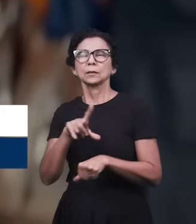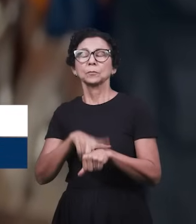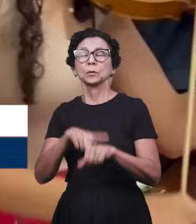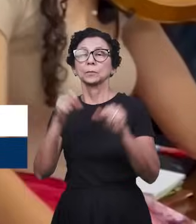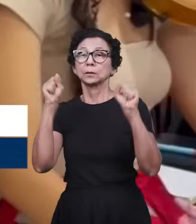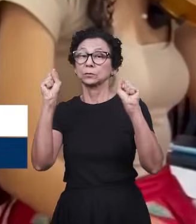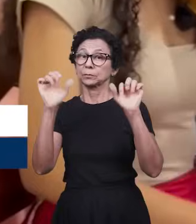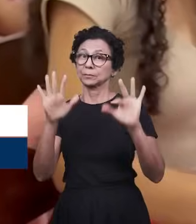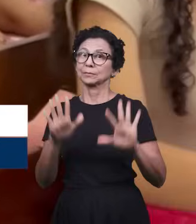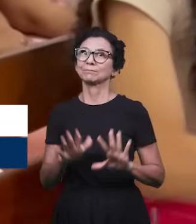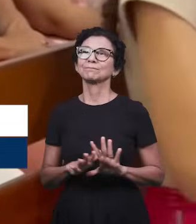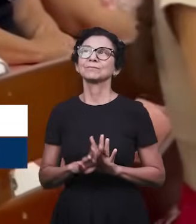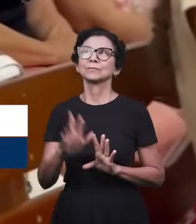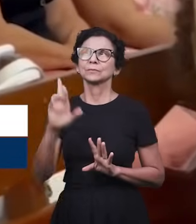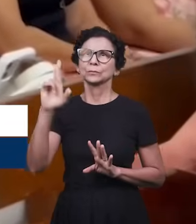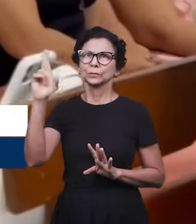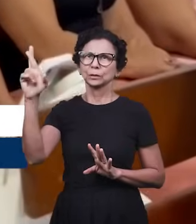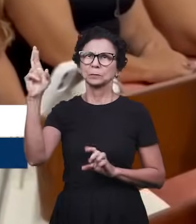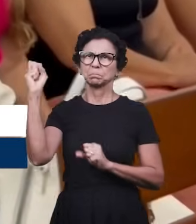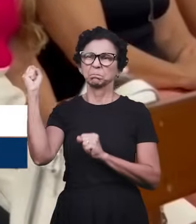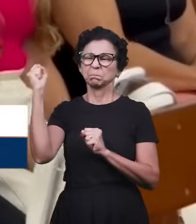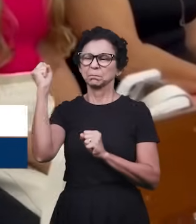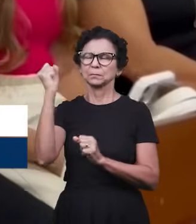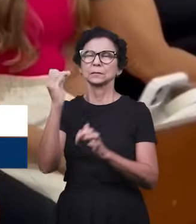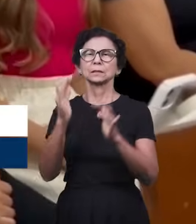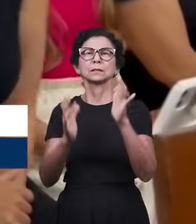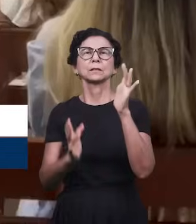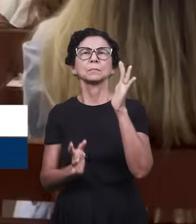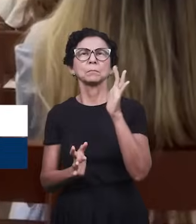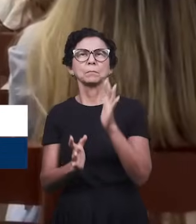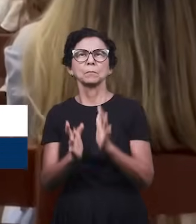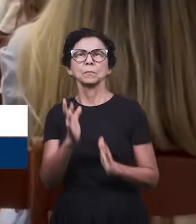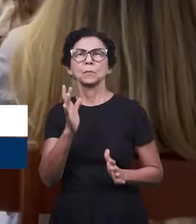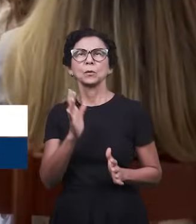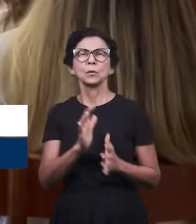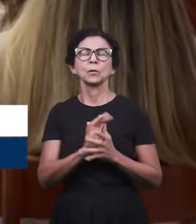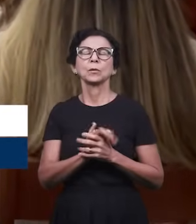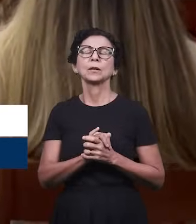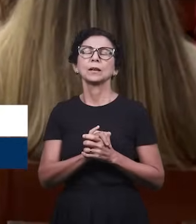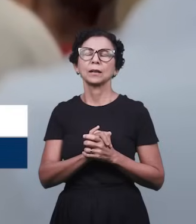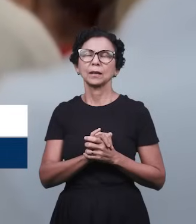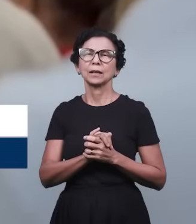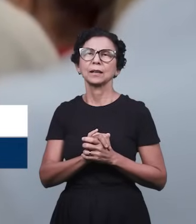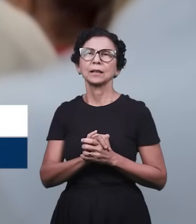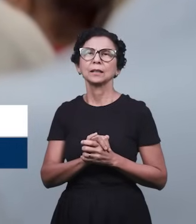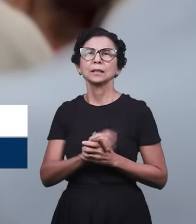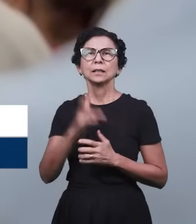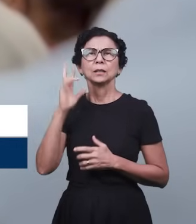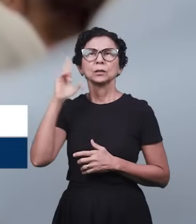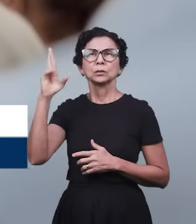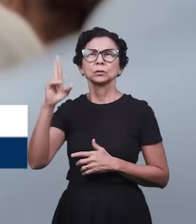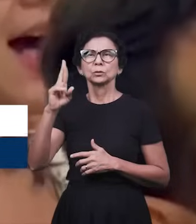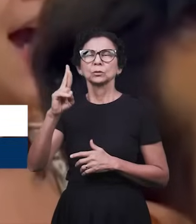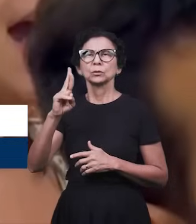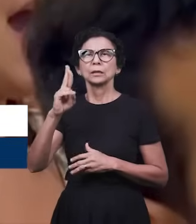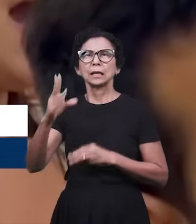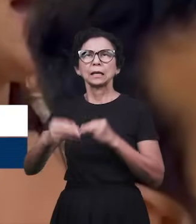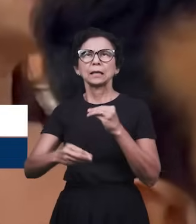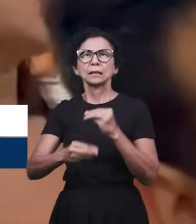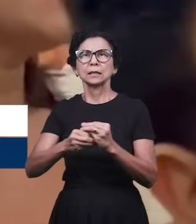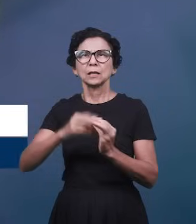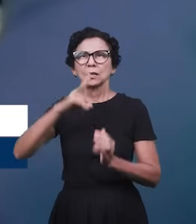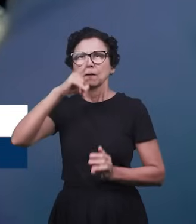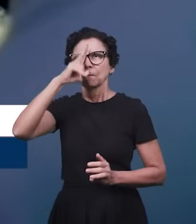porque o Senhor derramou do seu poder, o Senhor nos renovou e nos fortaleceu. E